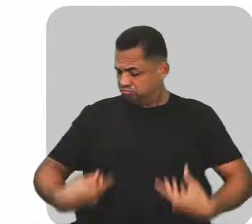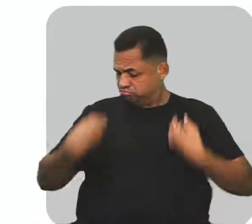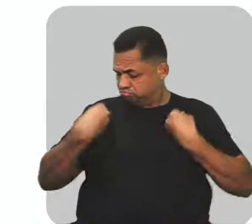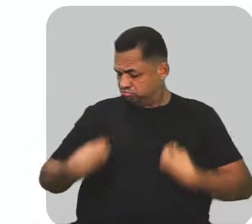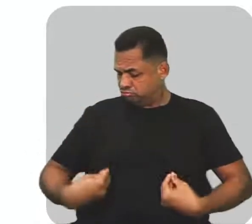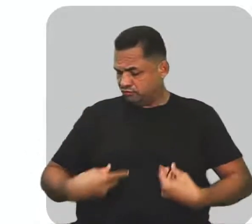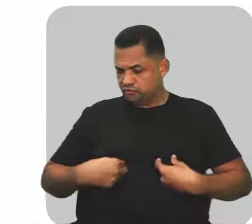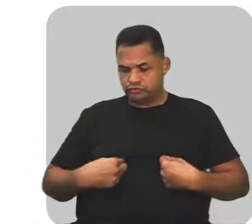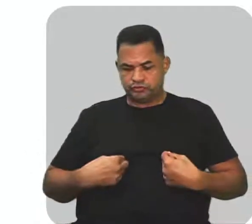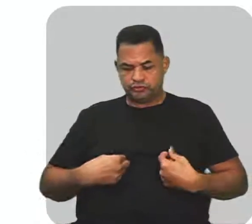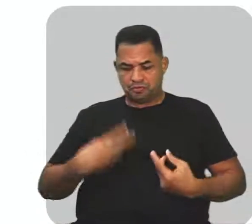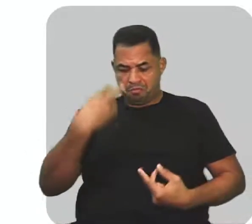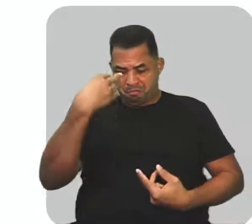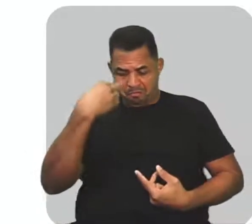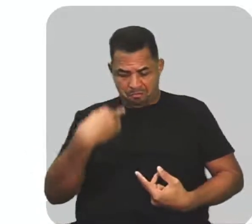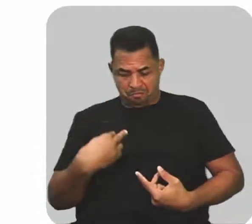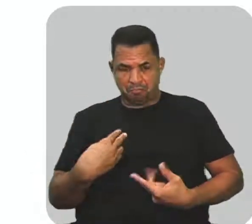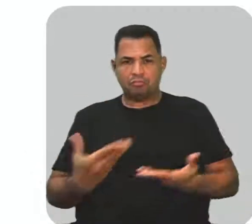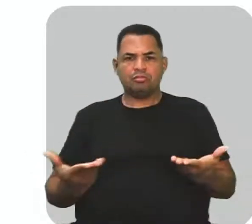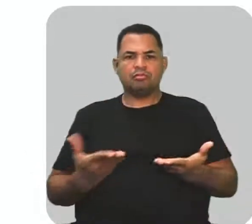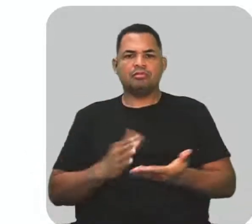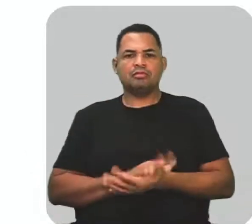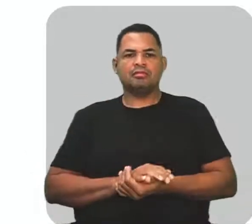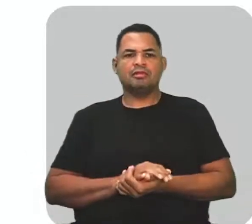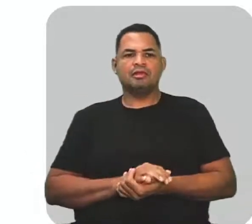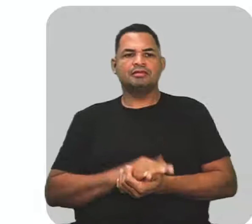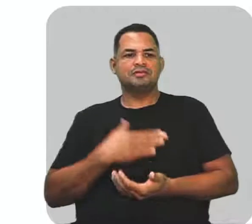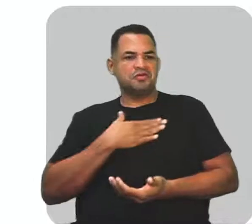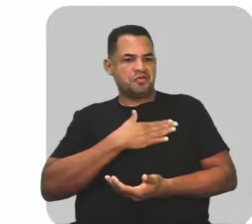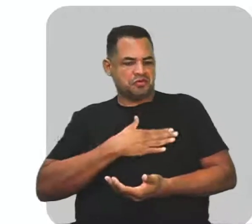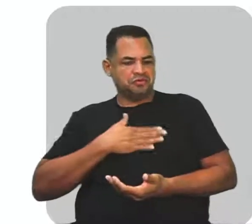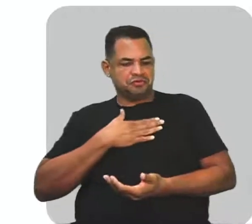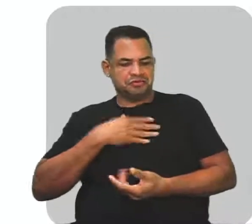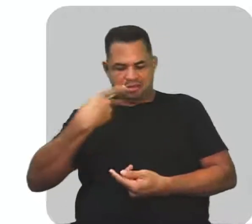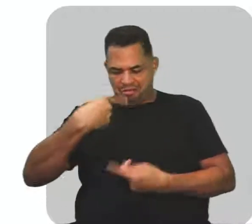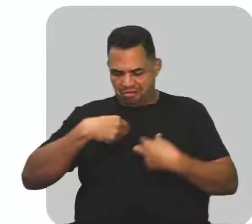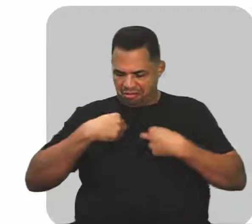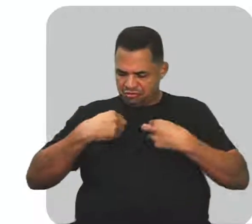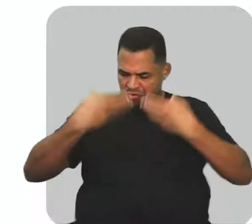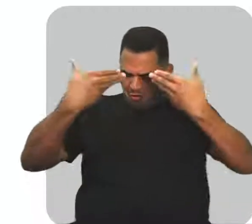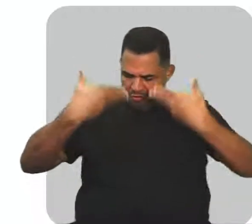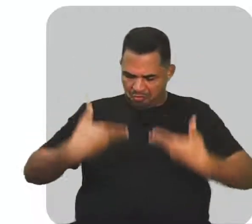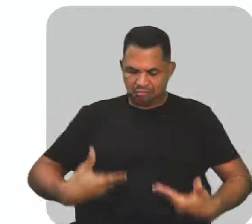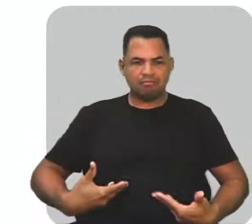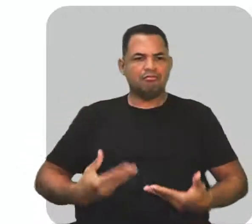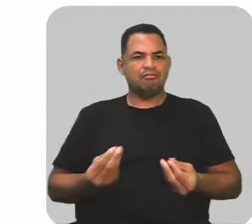visual. Nossa. Sâmio, gostei do seu visual.